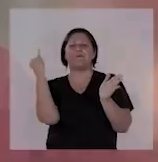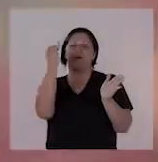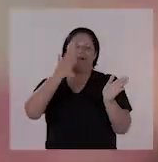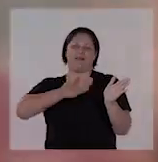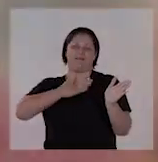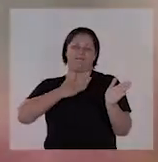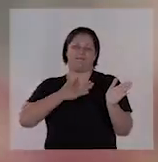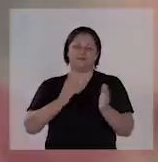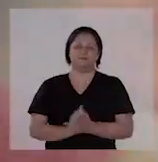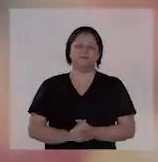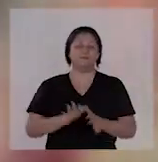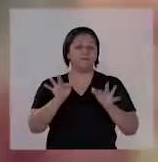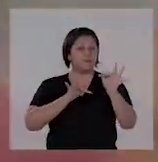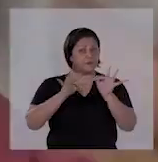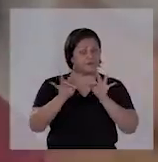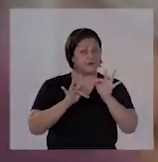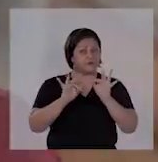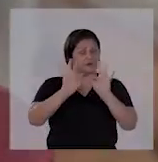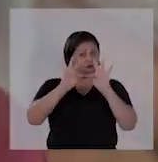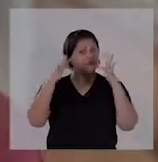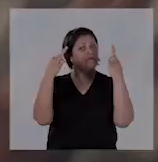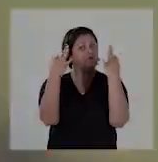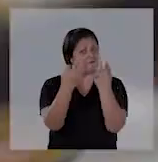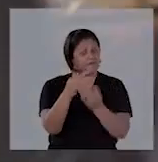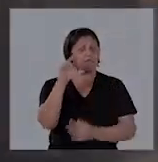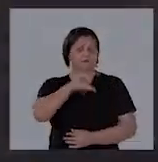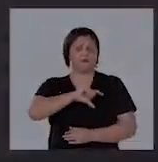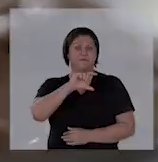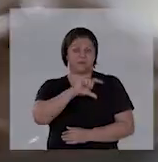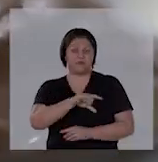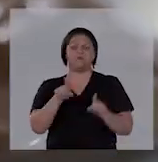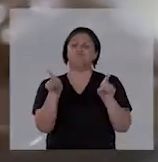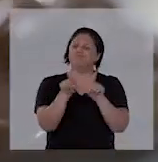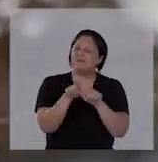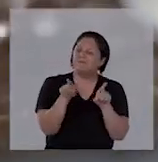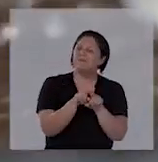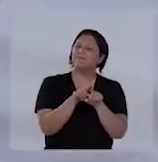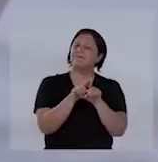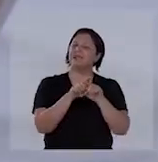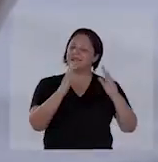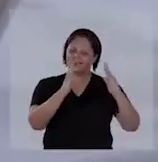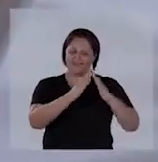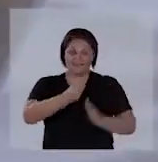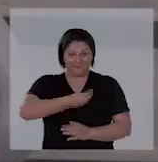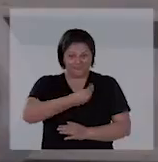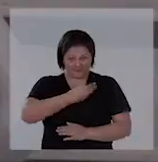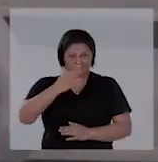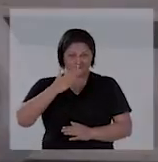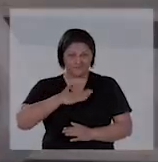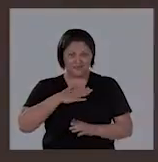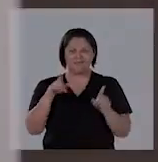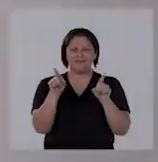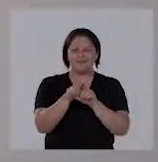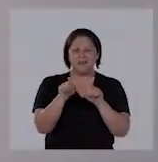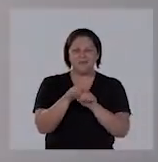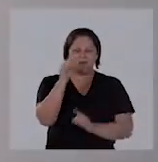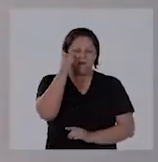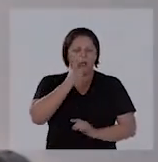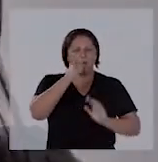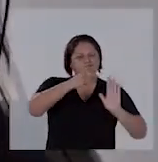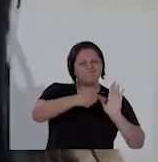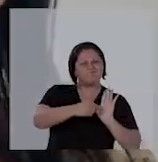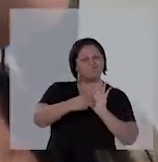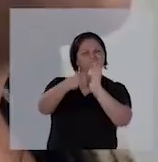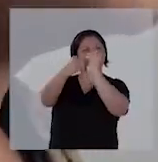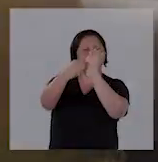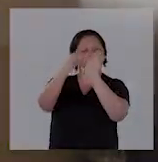que o amanhã pra mim você emite programas como o bolsa família eo minha casa minha vida criado no governo lula